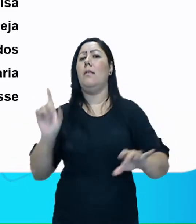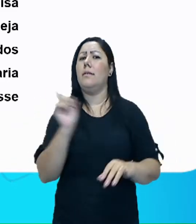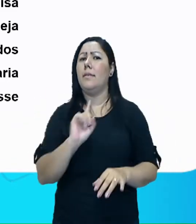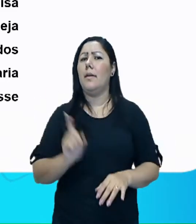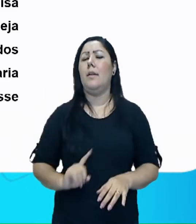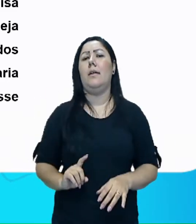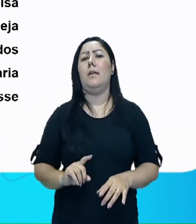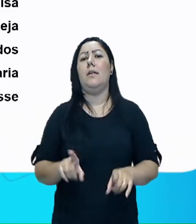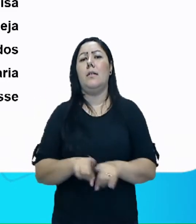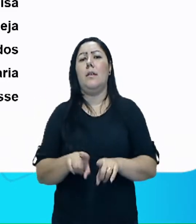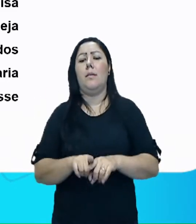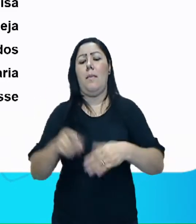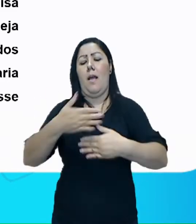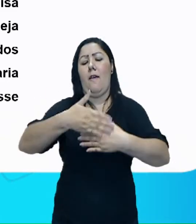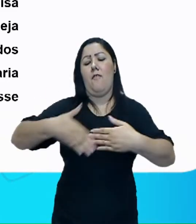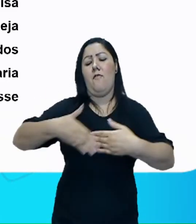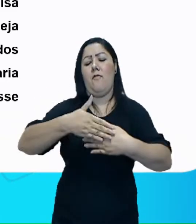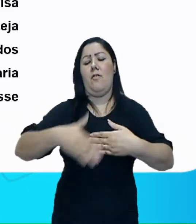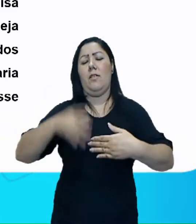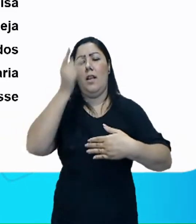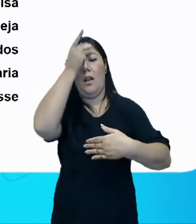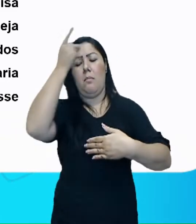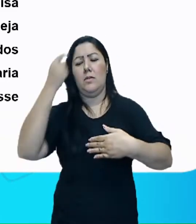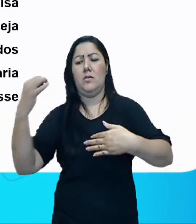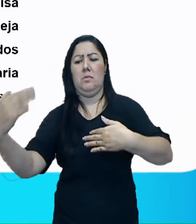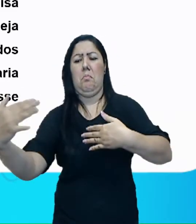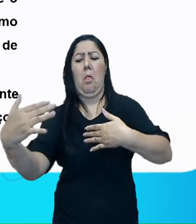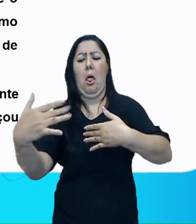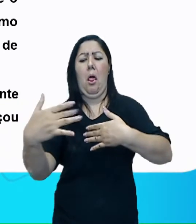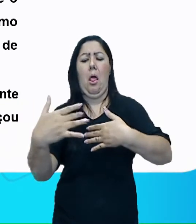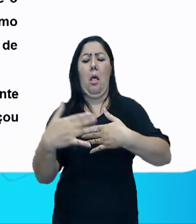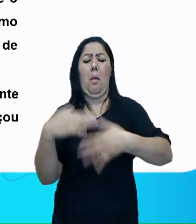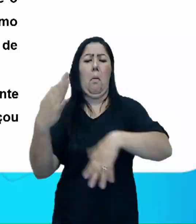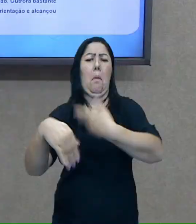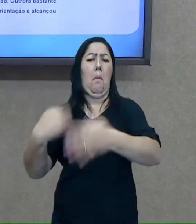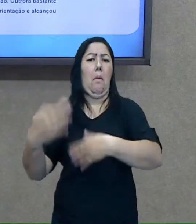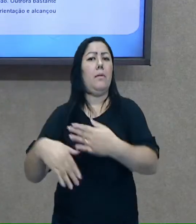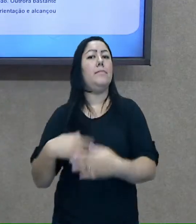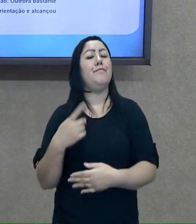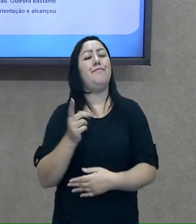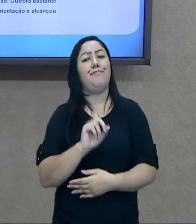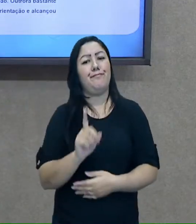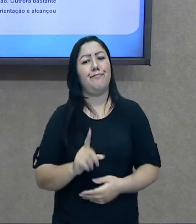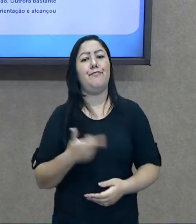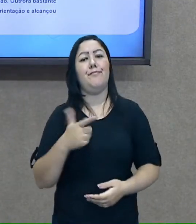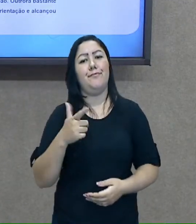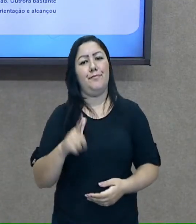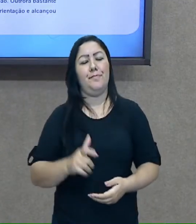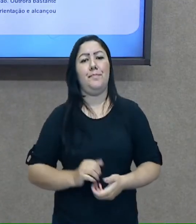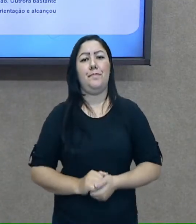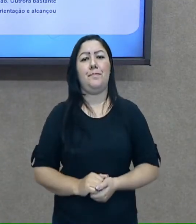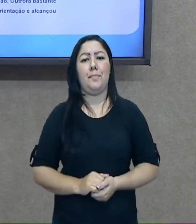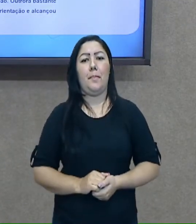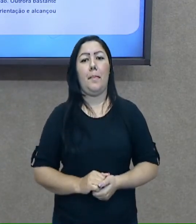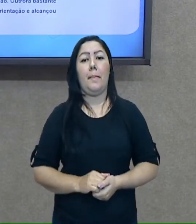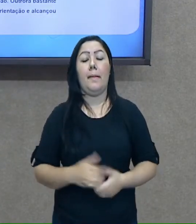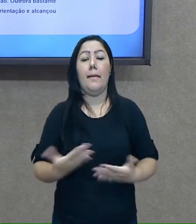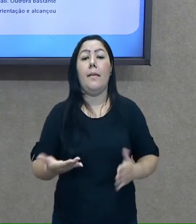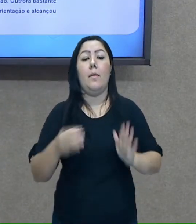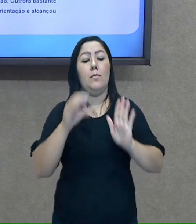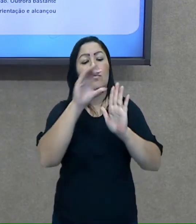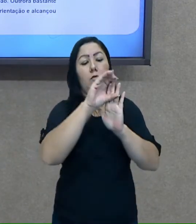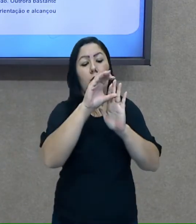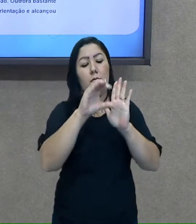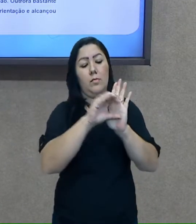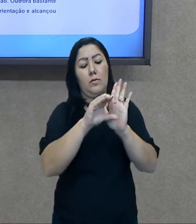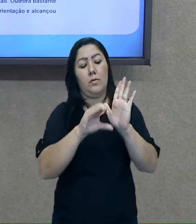hordas aguardando nas nossas fronteiras. Pois bem, nesses 3 primeiros parágrafos, nós